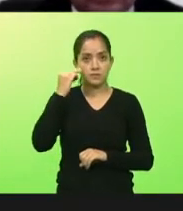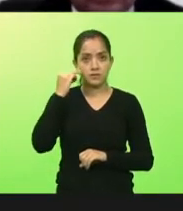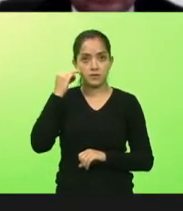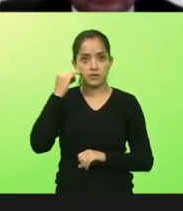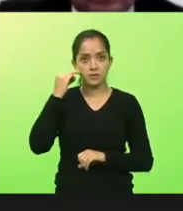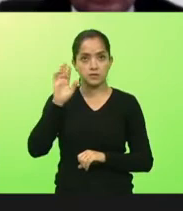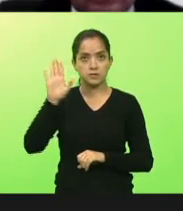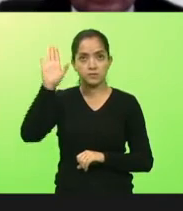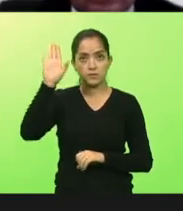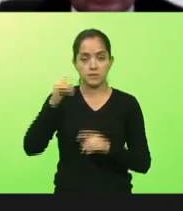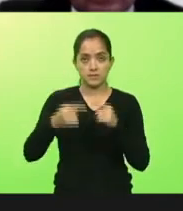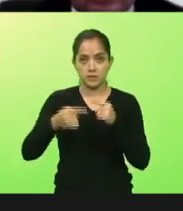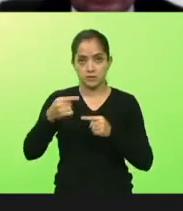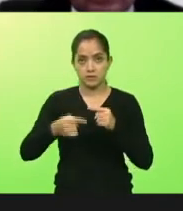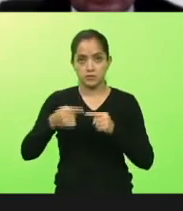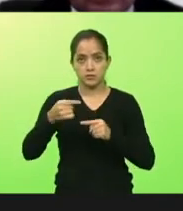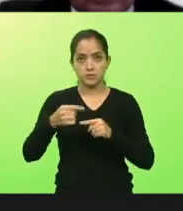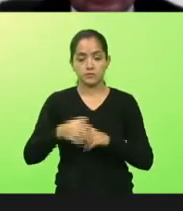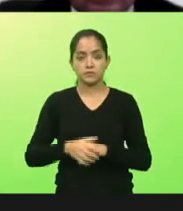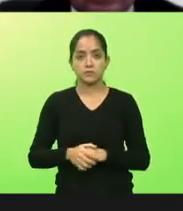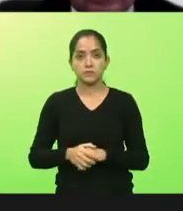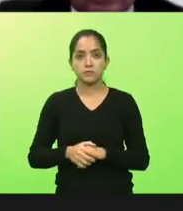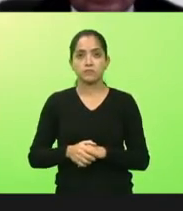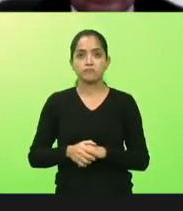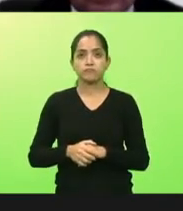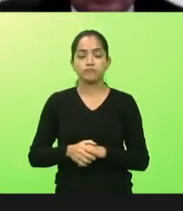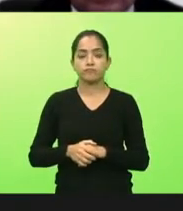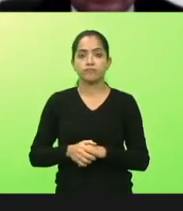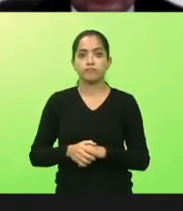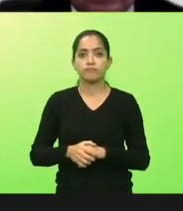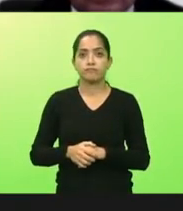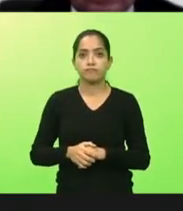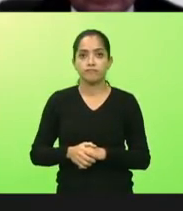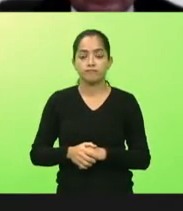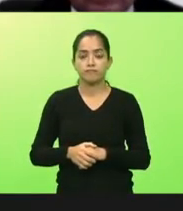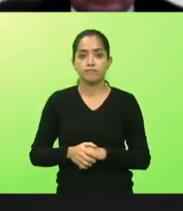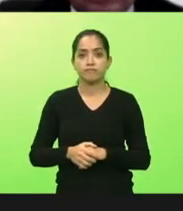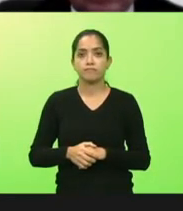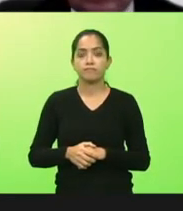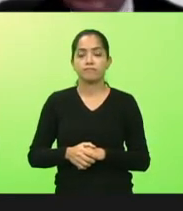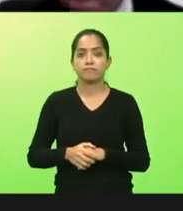para discutir a matéria, deputado? Isto. Por gentileza.